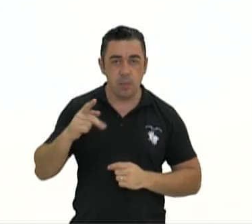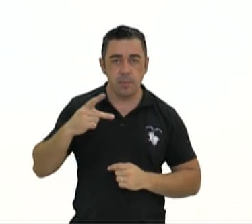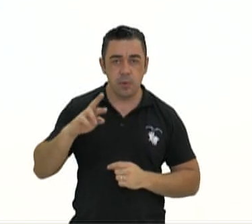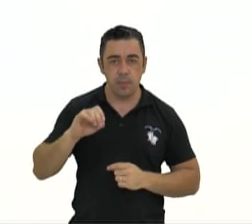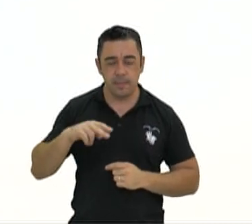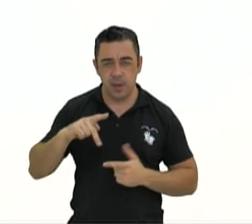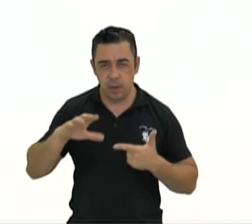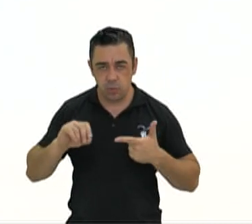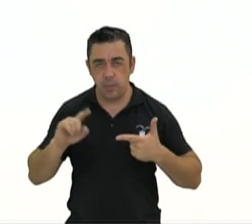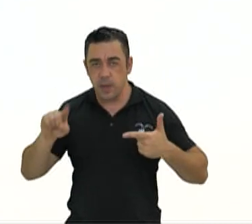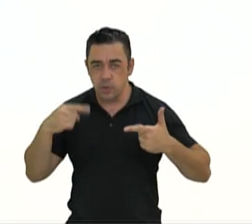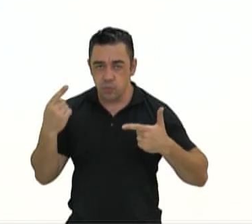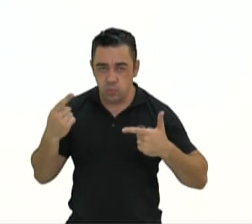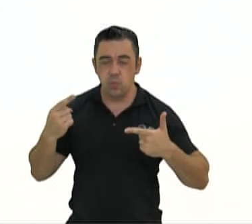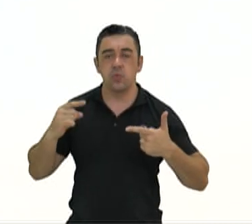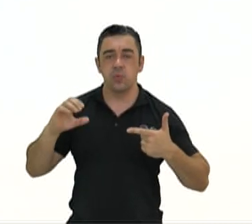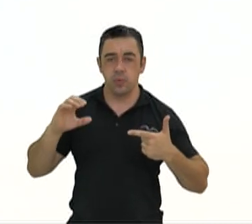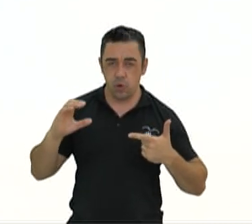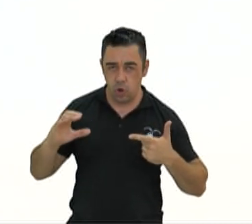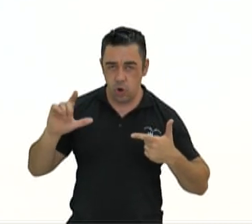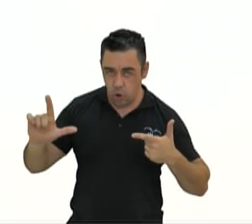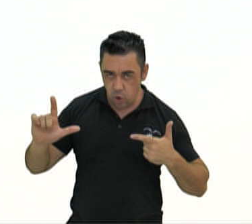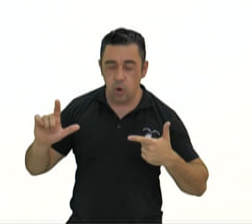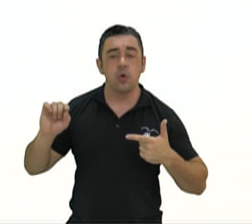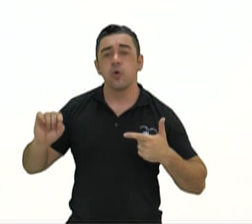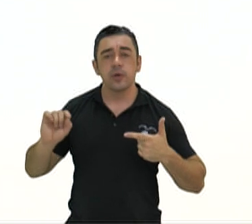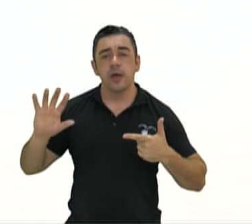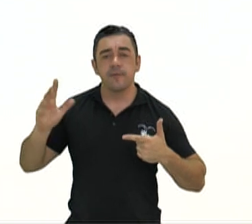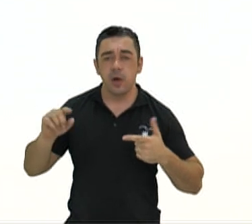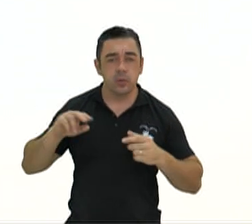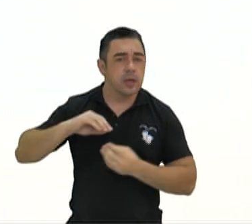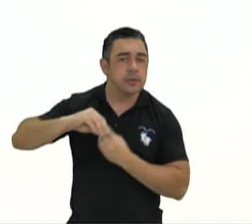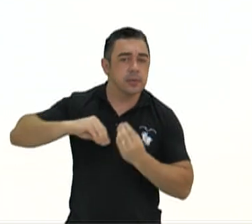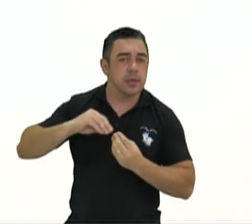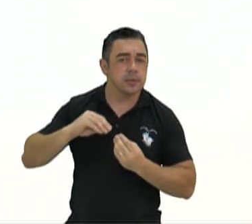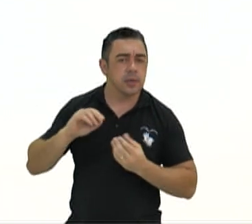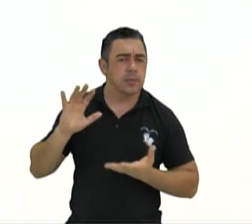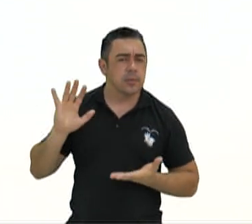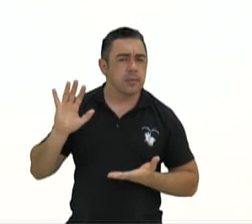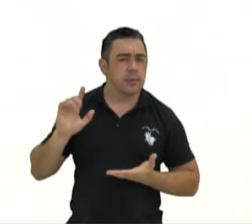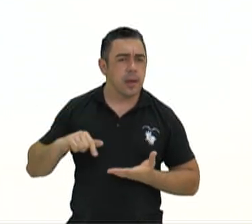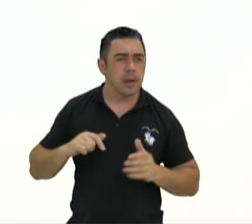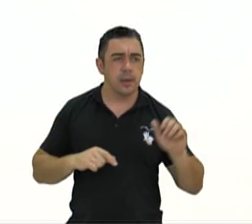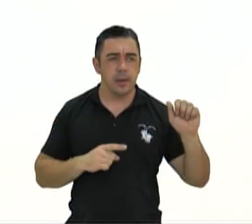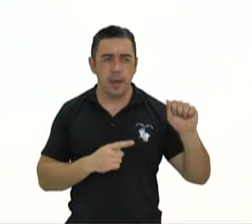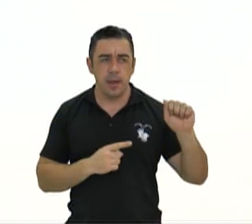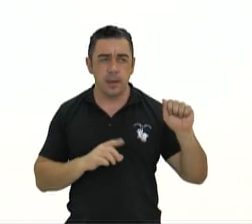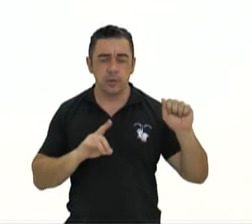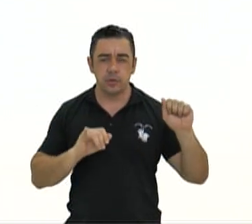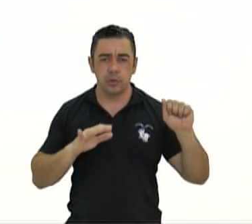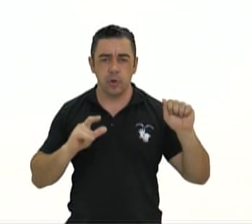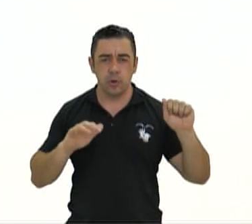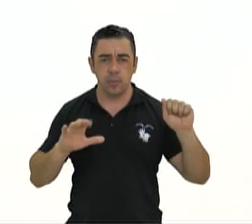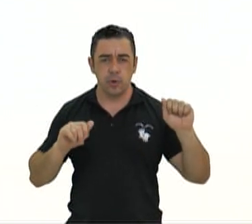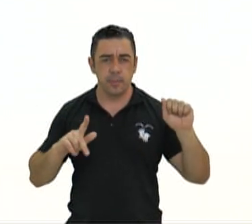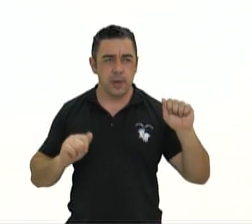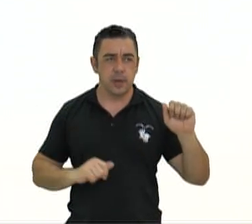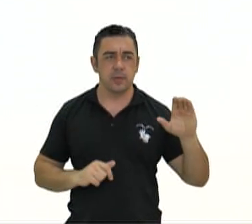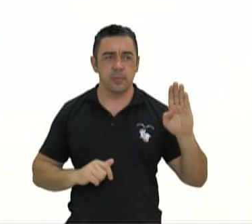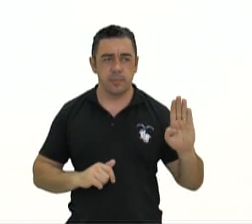1 mol de cloro. O produto da reação será? Letra A, dicloropropano. Letra